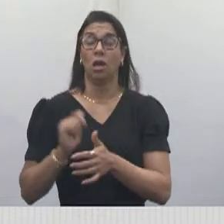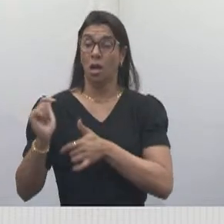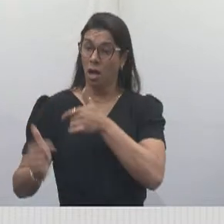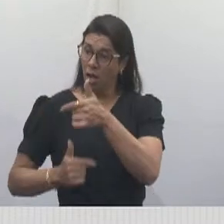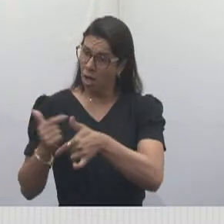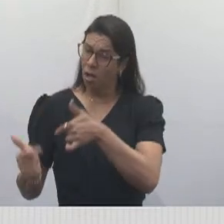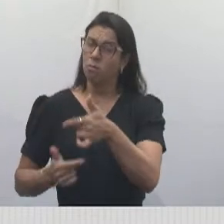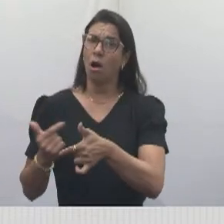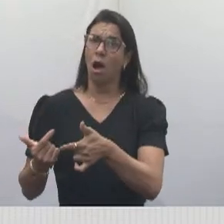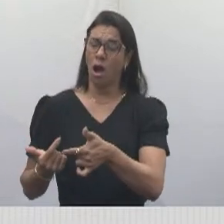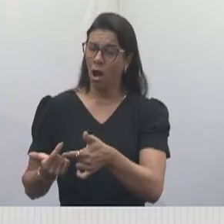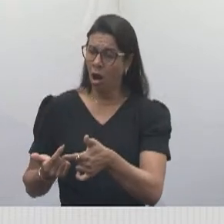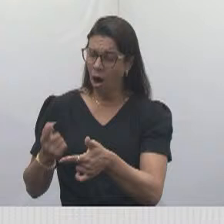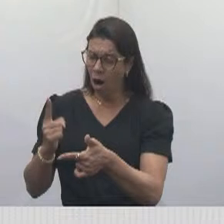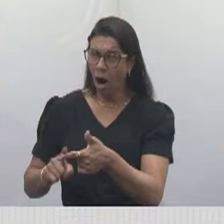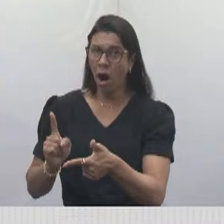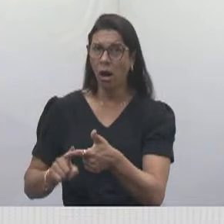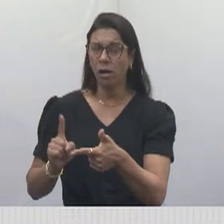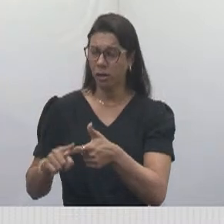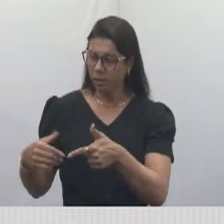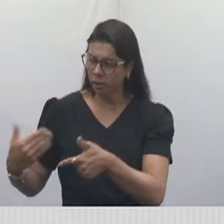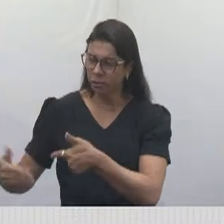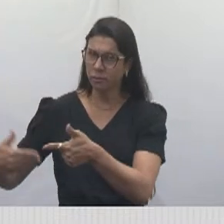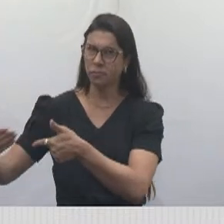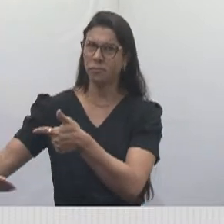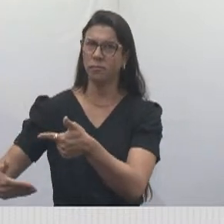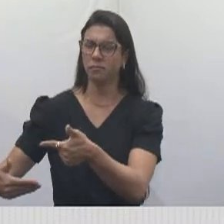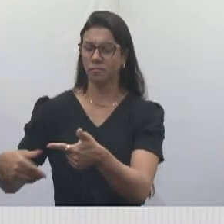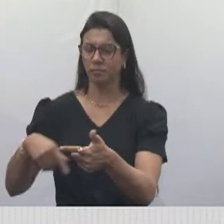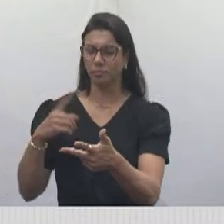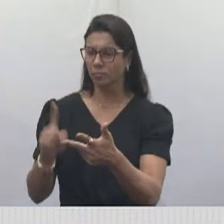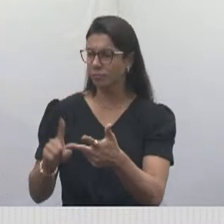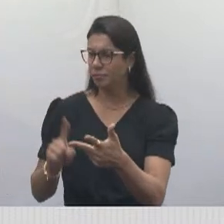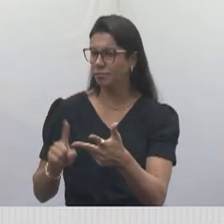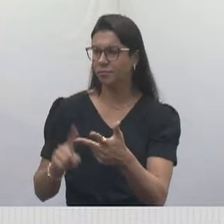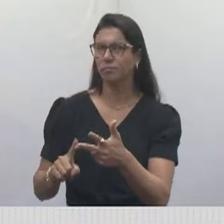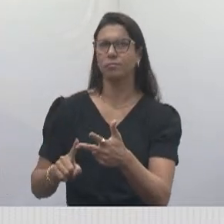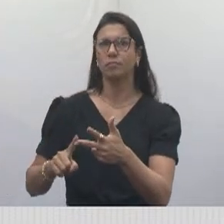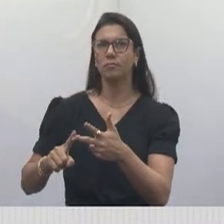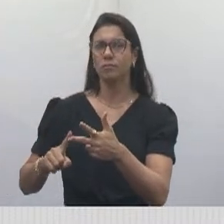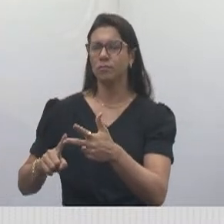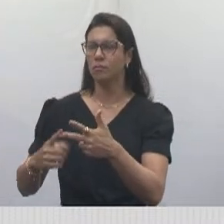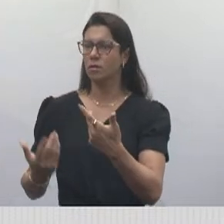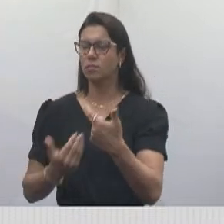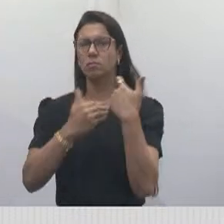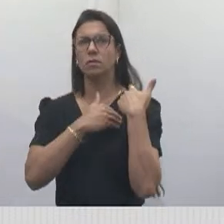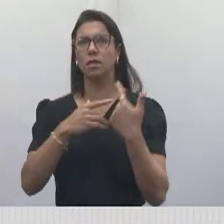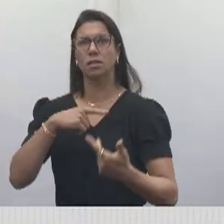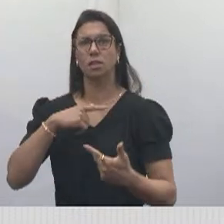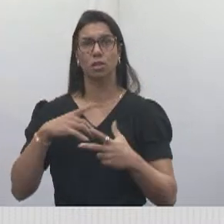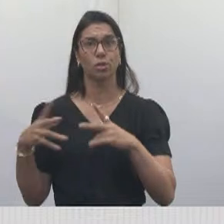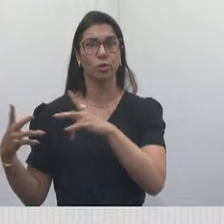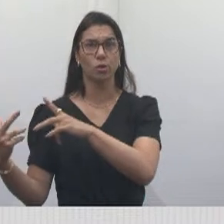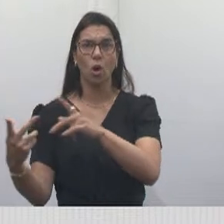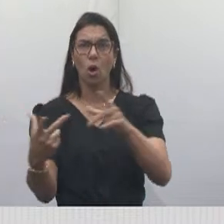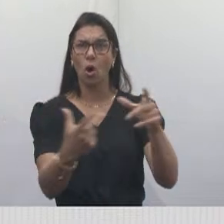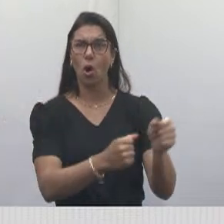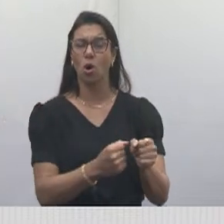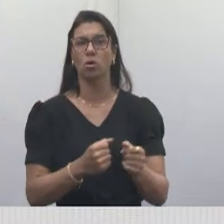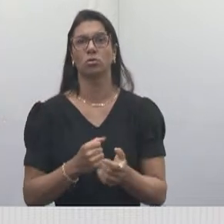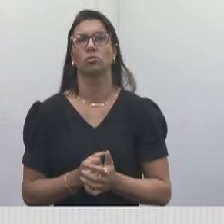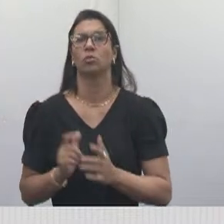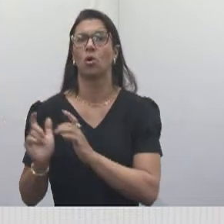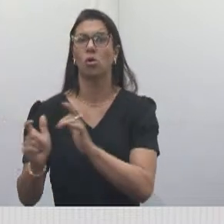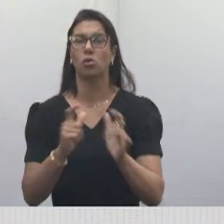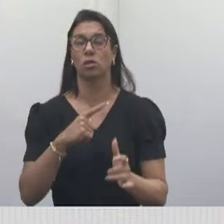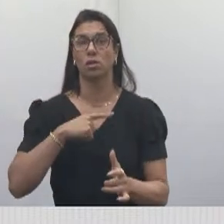Trabalham, cumprem jornada e exercem com louvor a sua função. Todo lugar tem problemas, todo